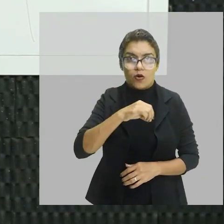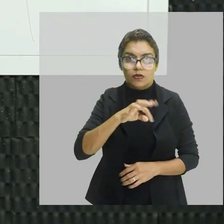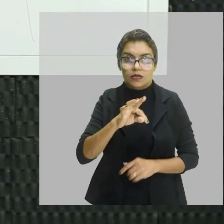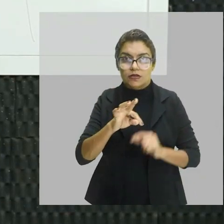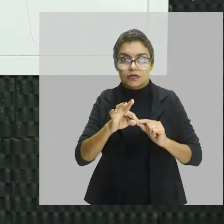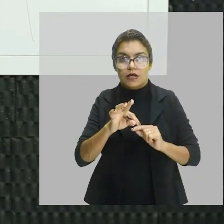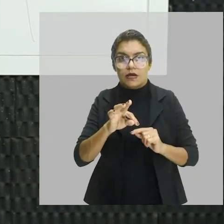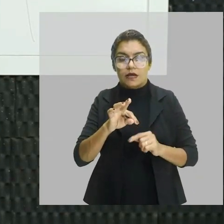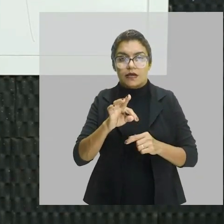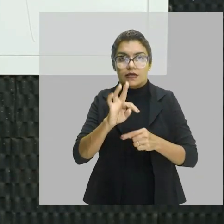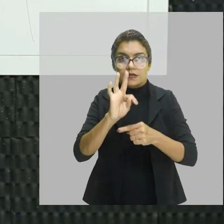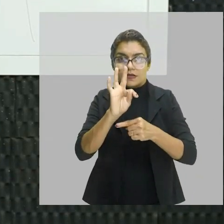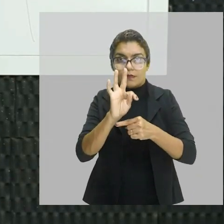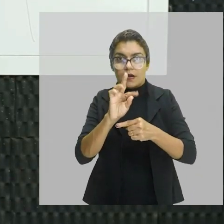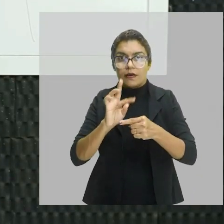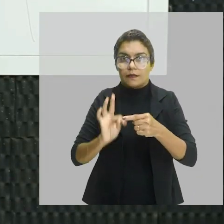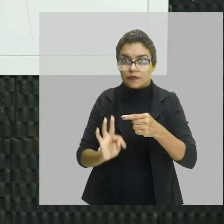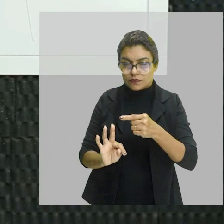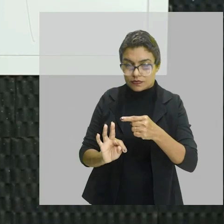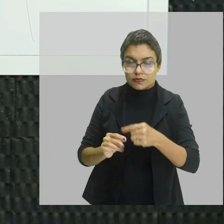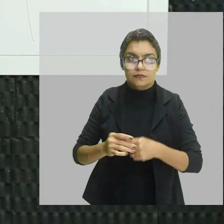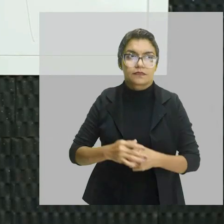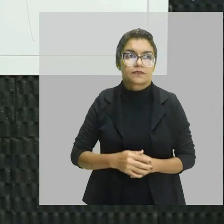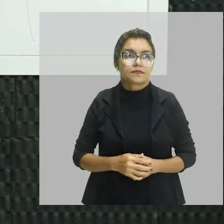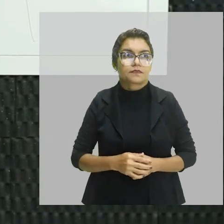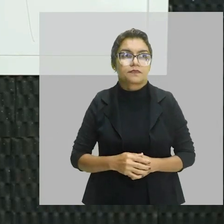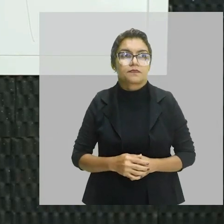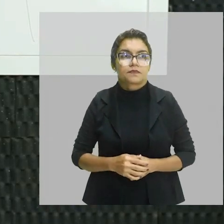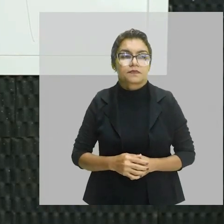aí, ó. Potência